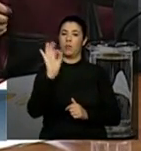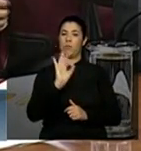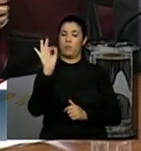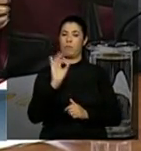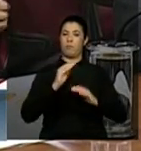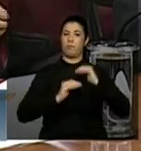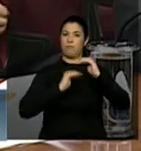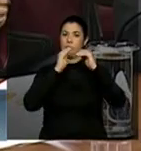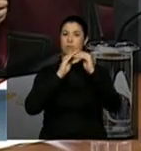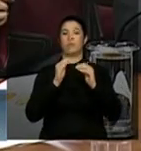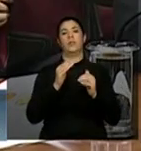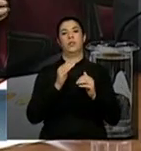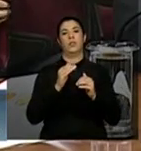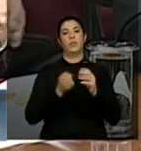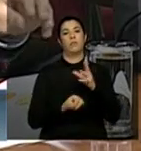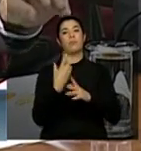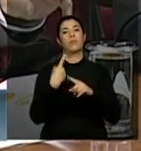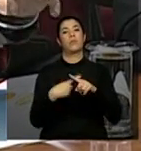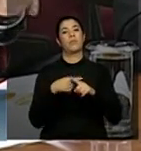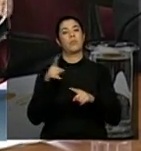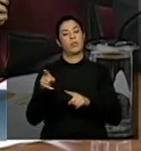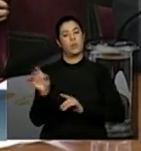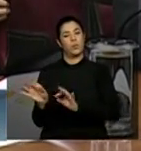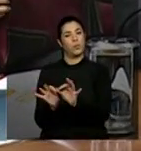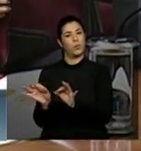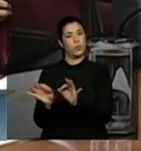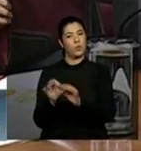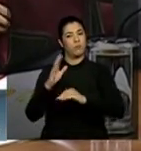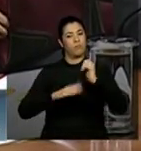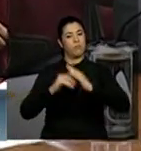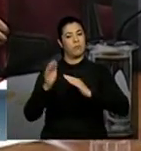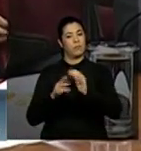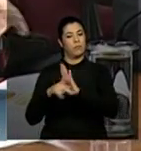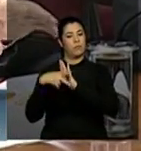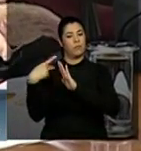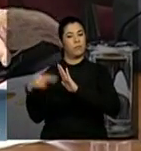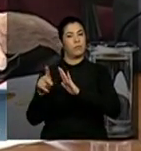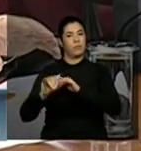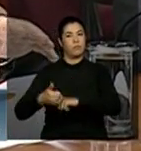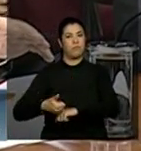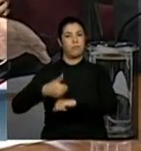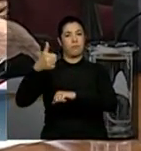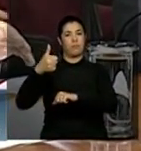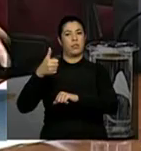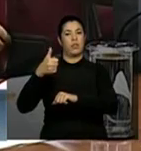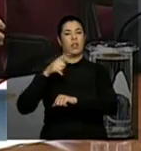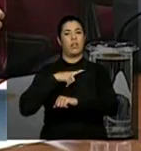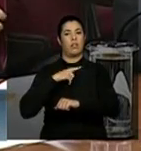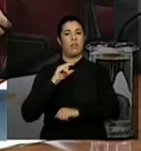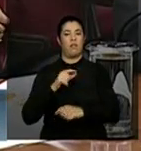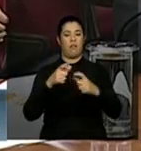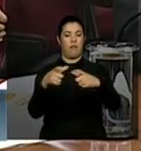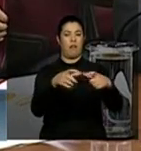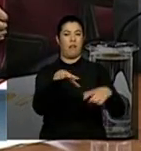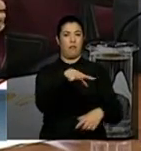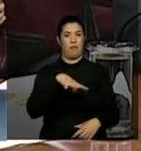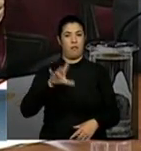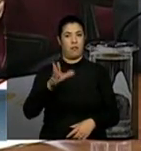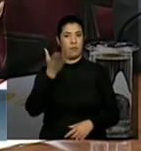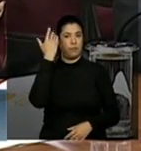produção, simplesmente ordenando essas atividades e recuperando áreas degradadas. Então,